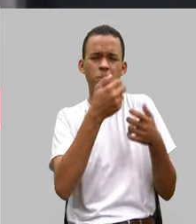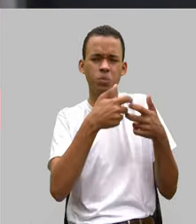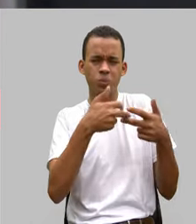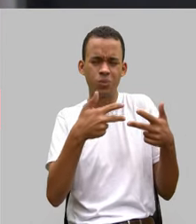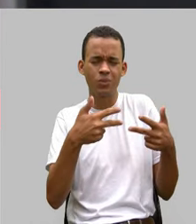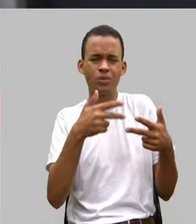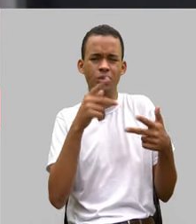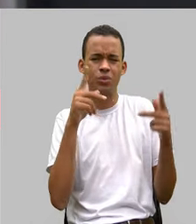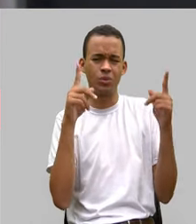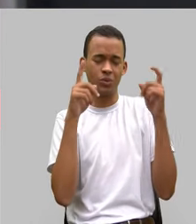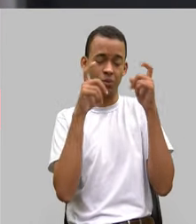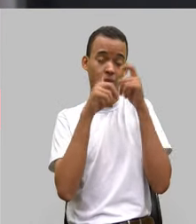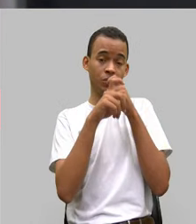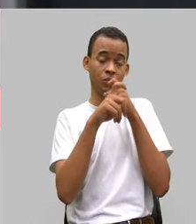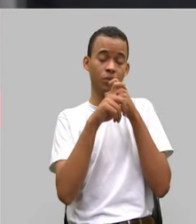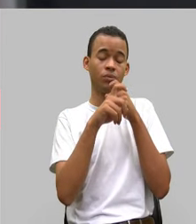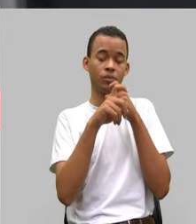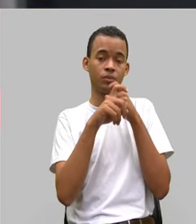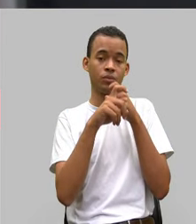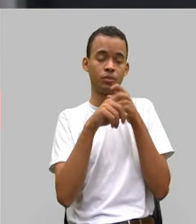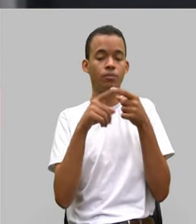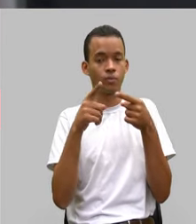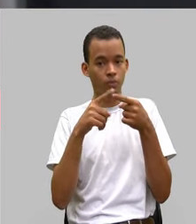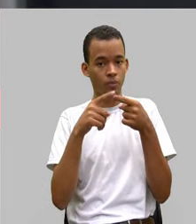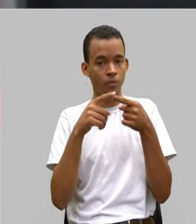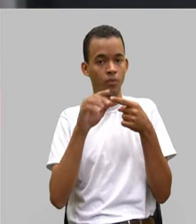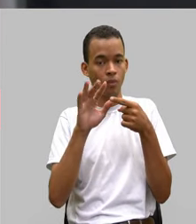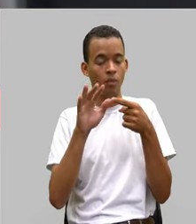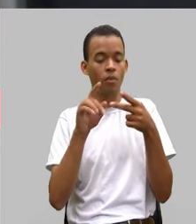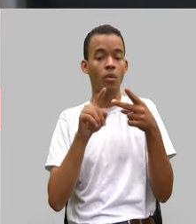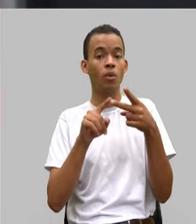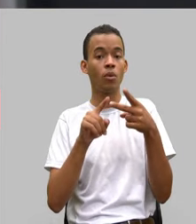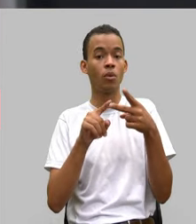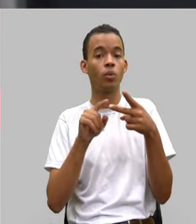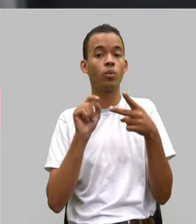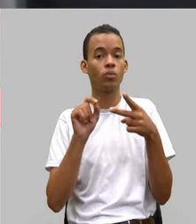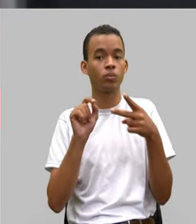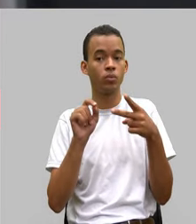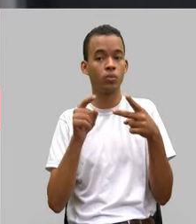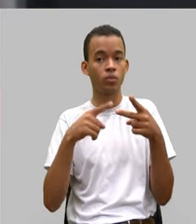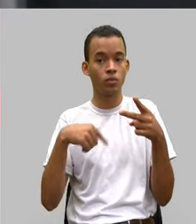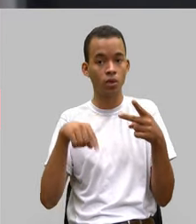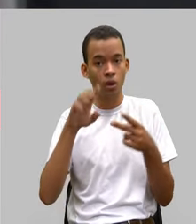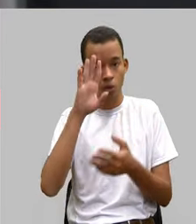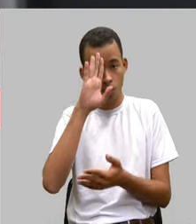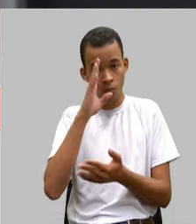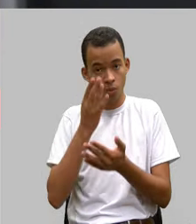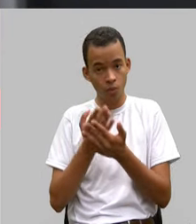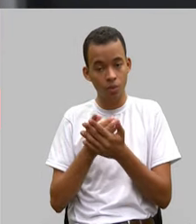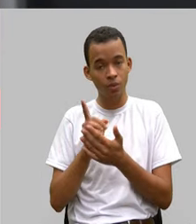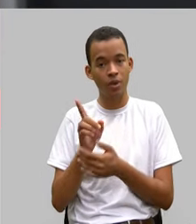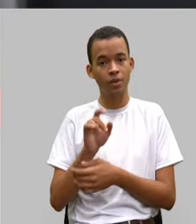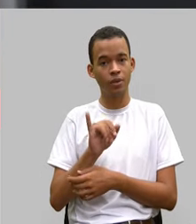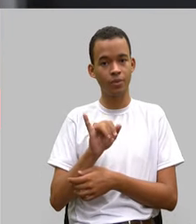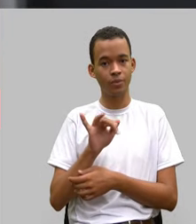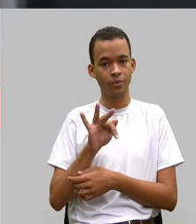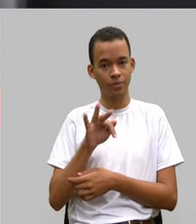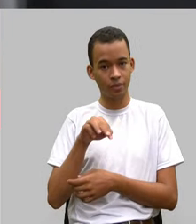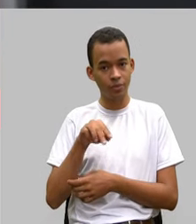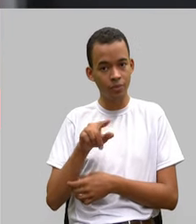em segundo aspecto que eh Nós acreditamos em nome do Instituto Federal que o debate aqui hoje